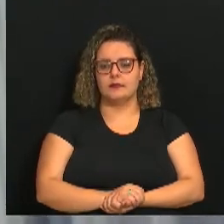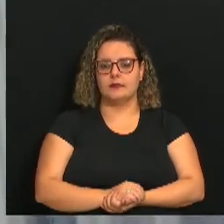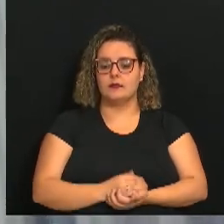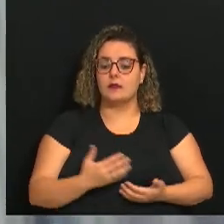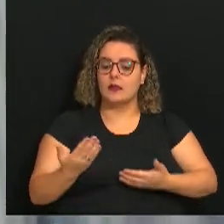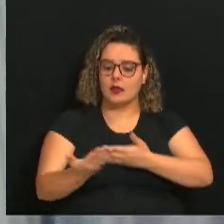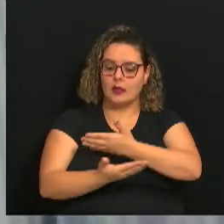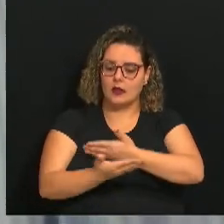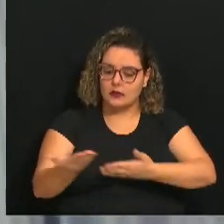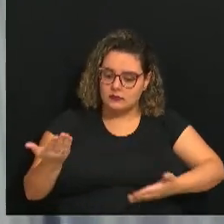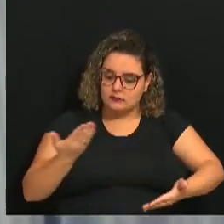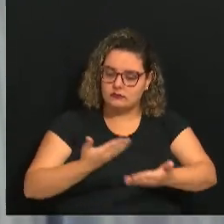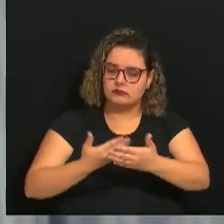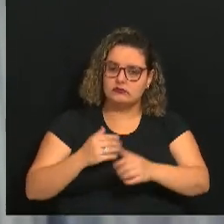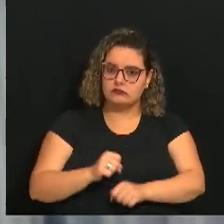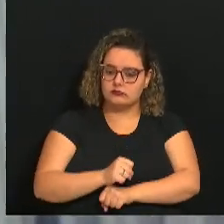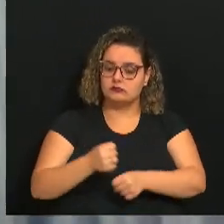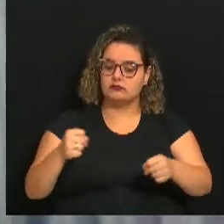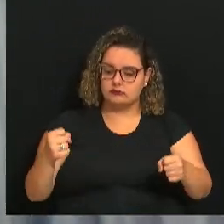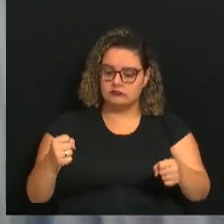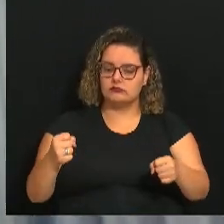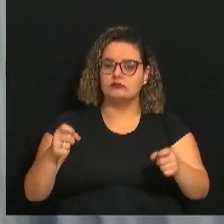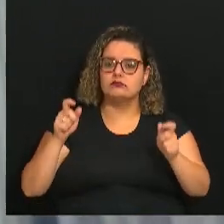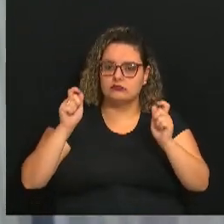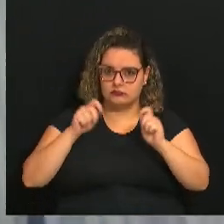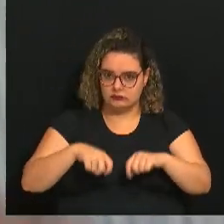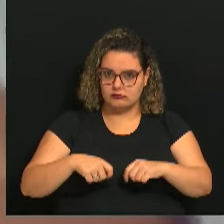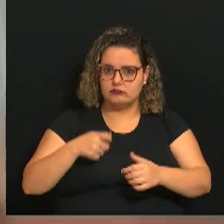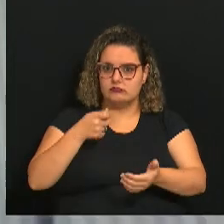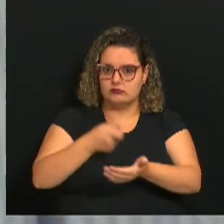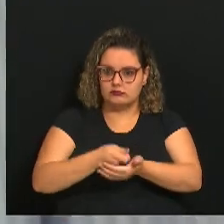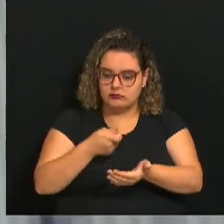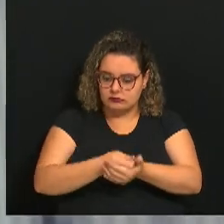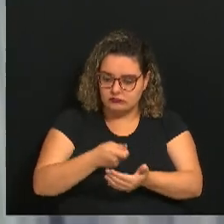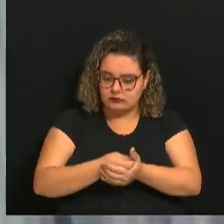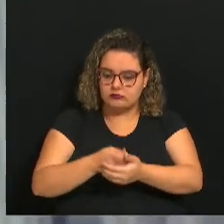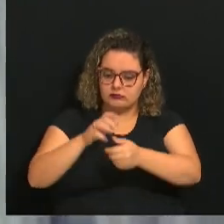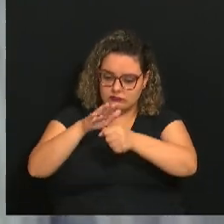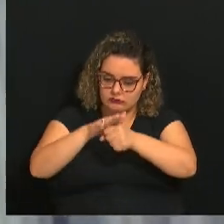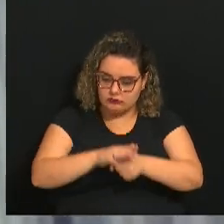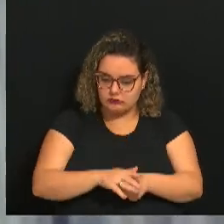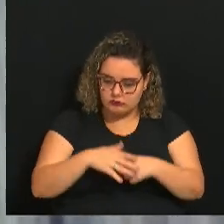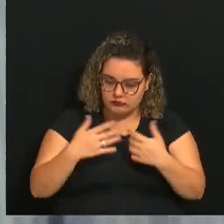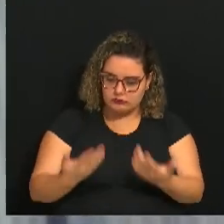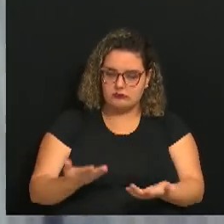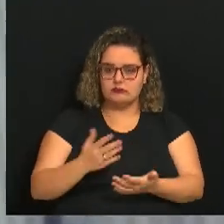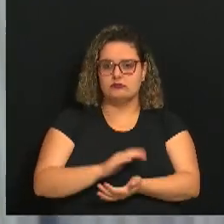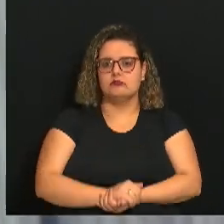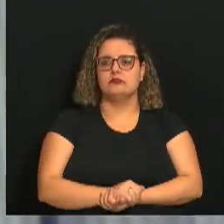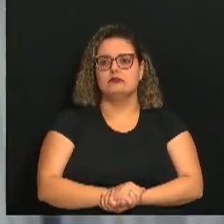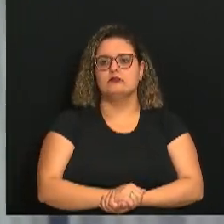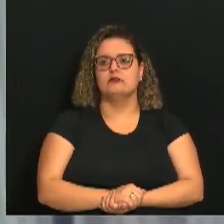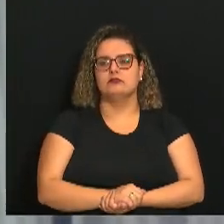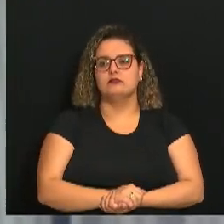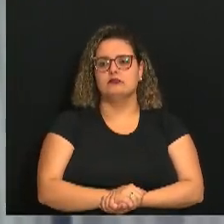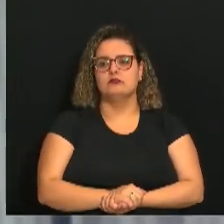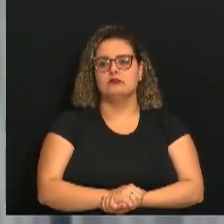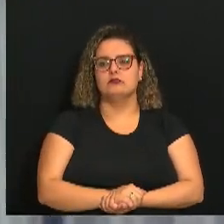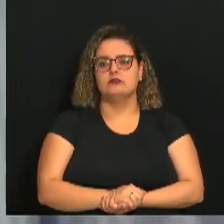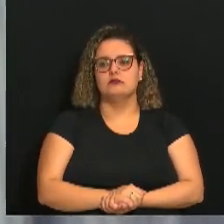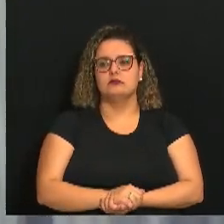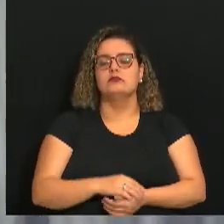maior, né, nessas possibilidades de punição, de a máquina funcionar